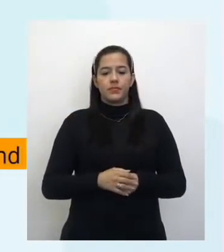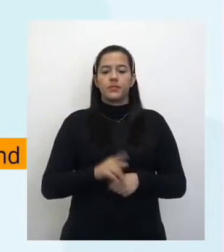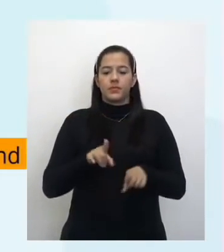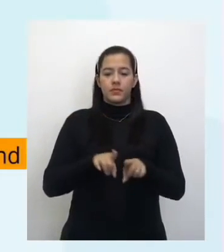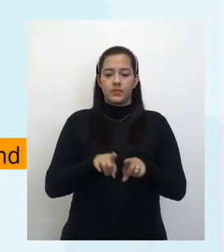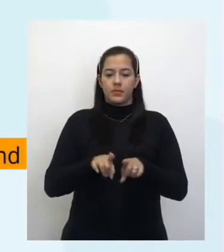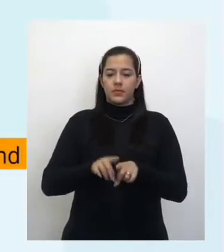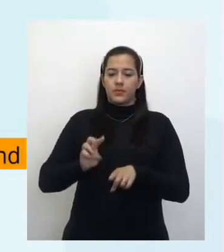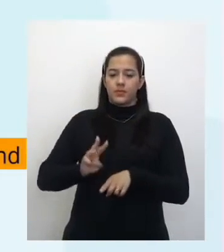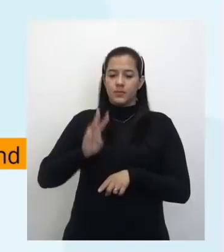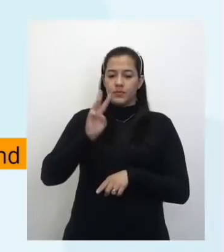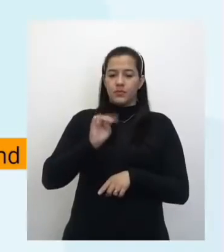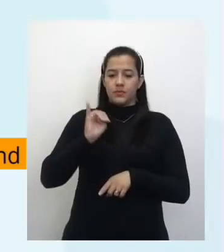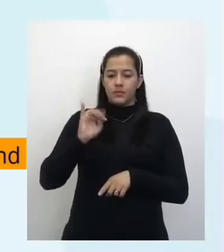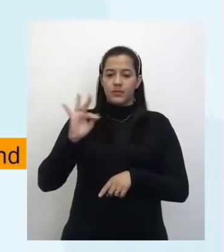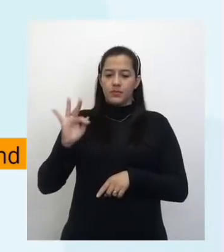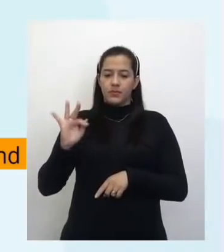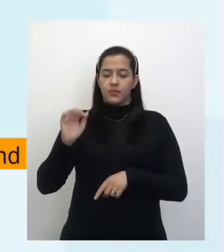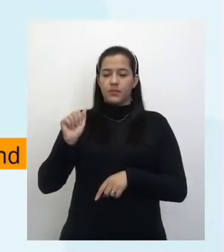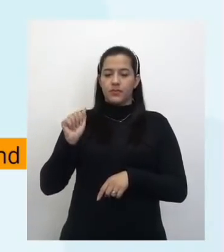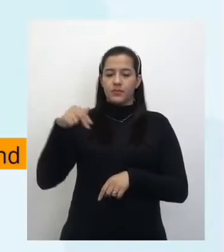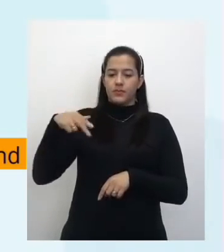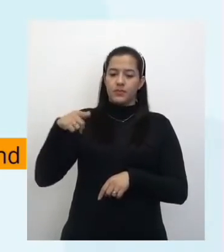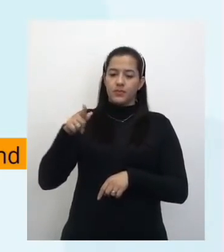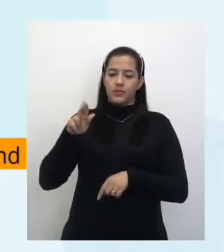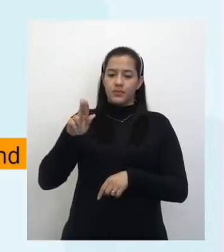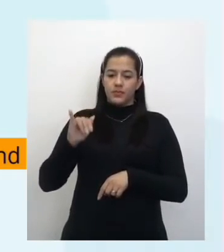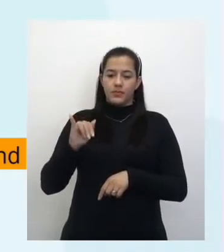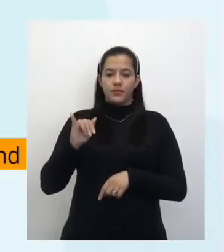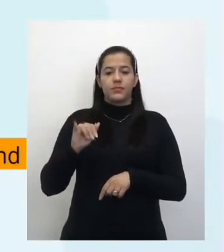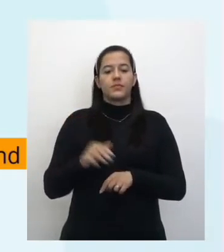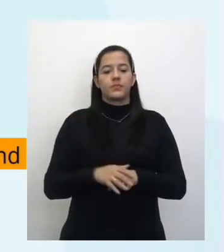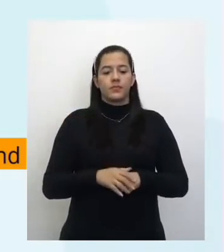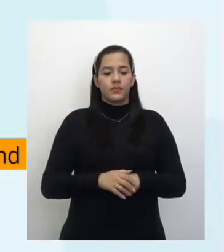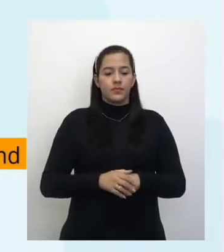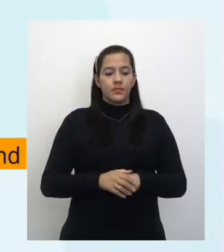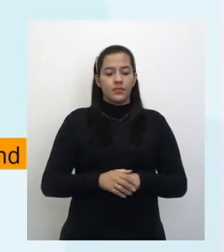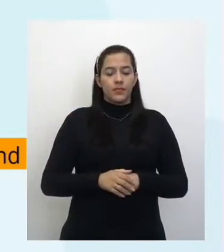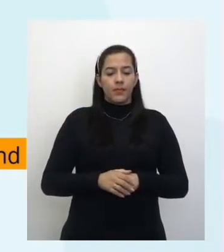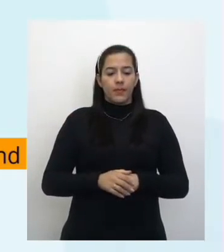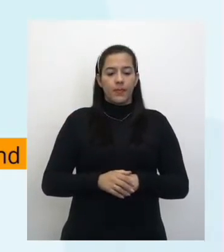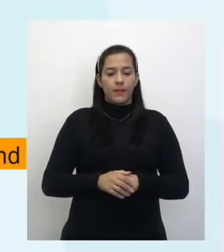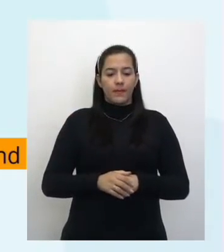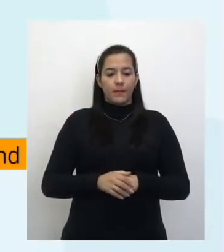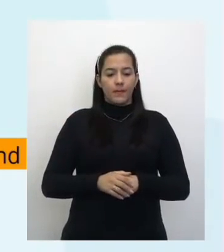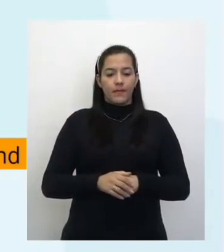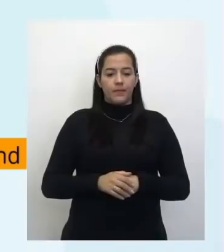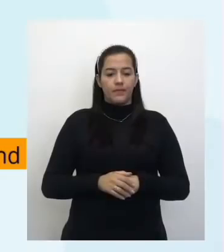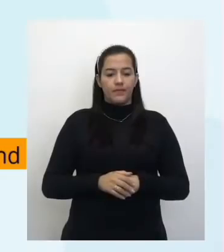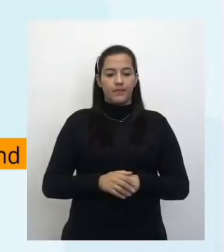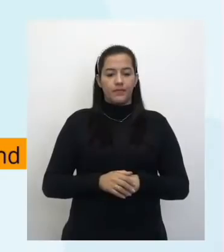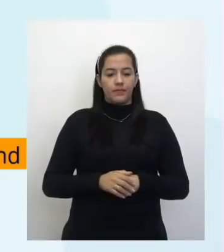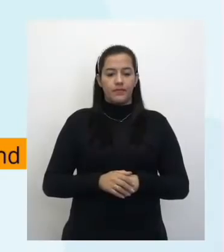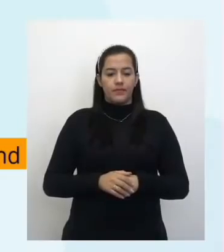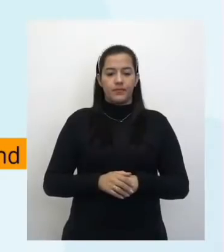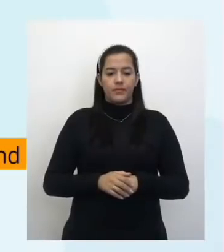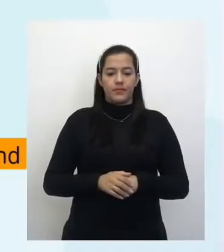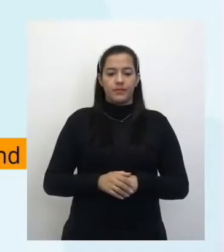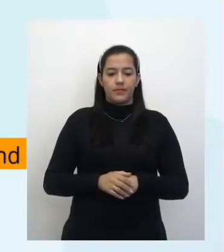Ok Ok só vende estou usando defumar carne vermelha aqui para tomar sol Ok então